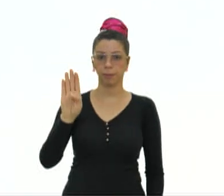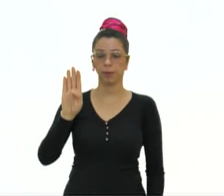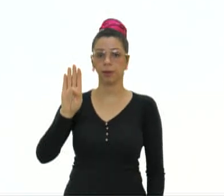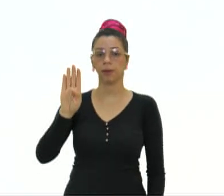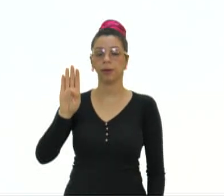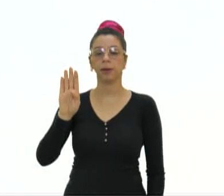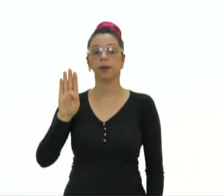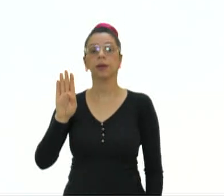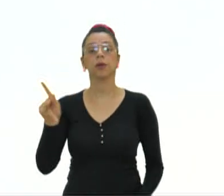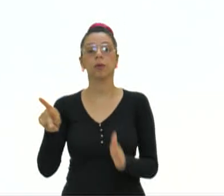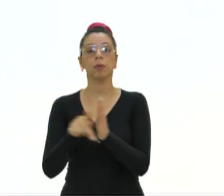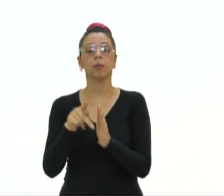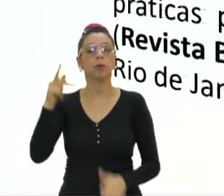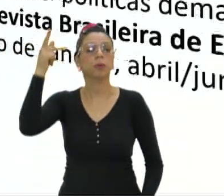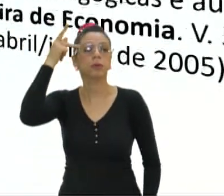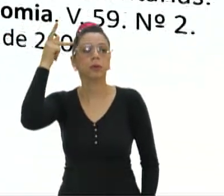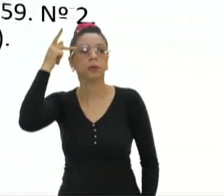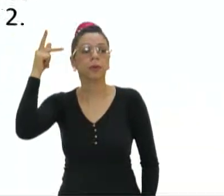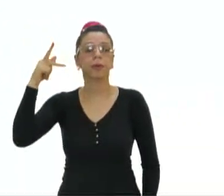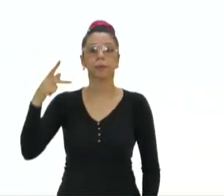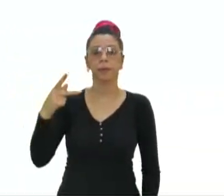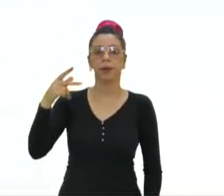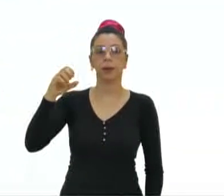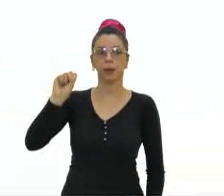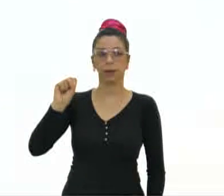Paulo, PSP.